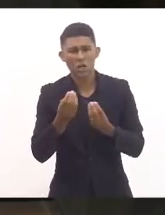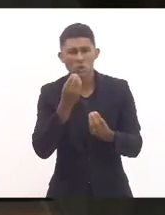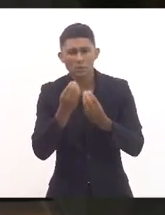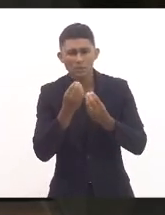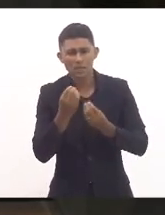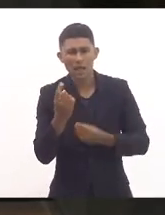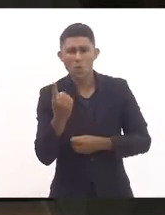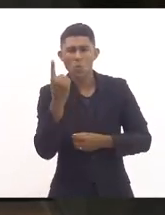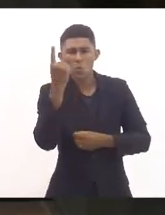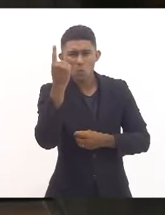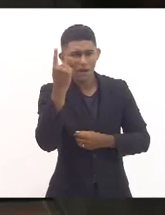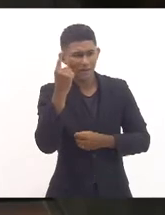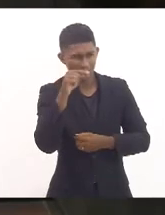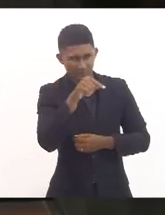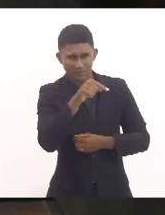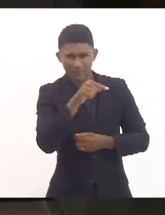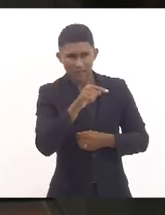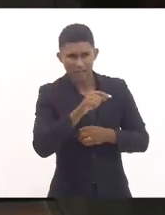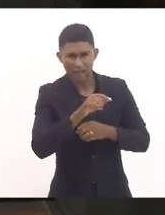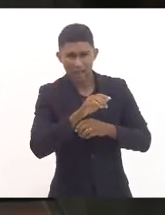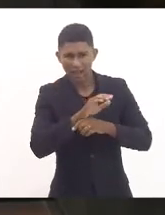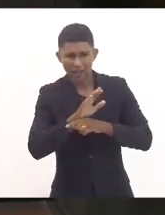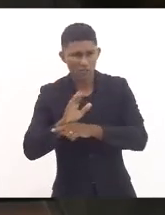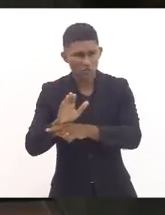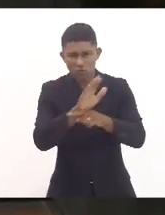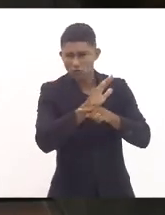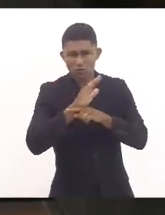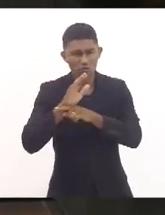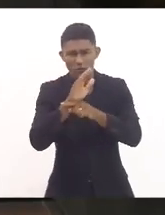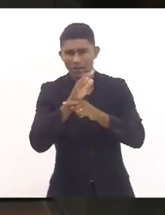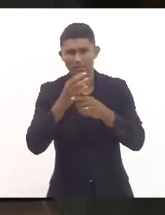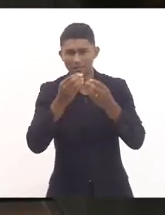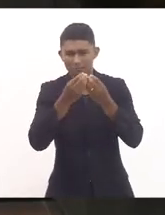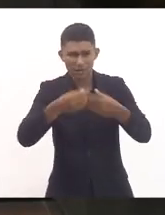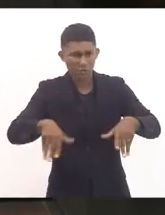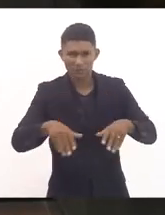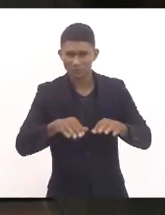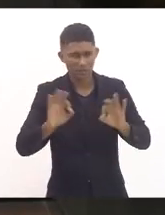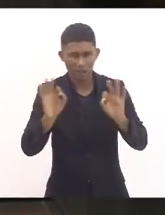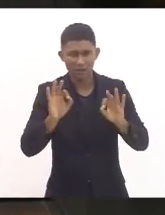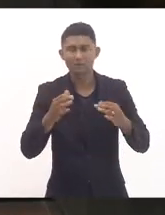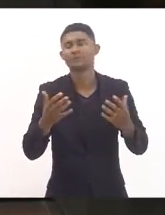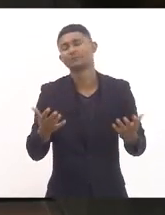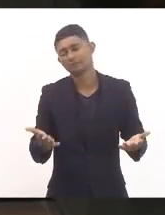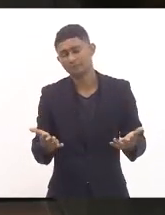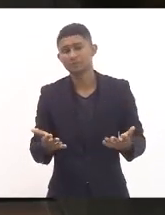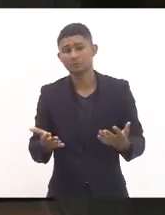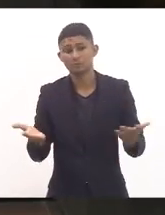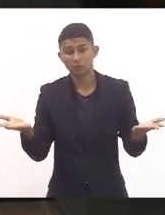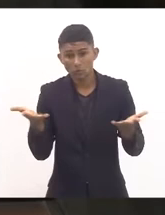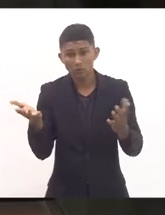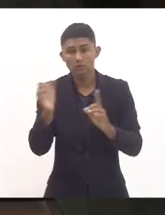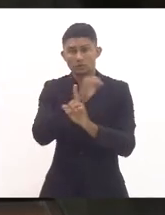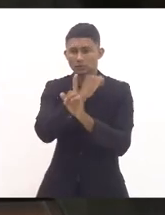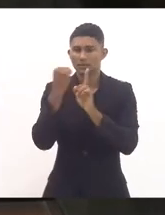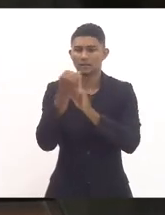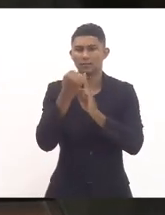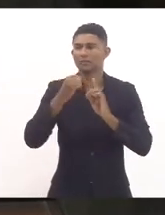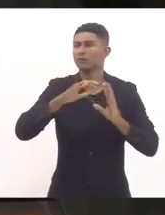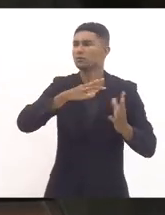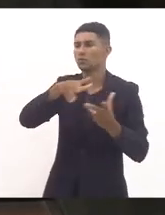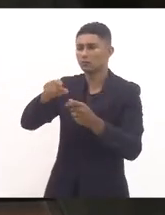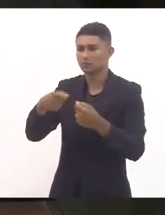seja prejudicial para a saúde. Hoje, a sociedade mundial e a brasileira também